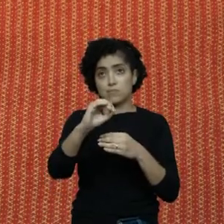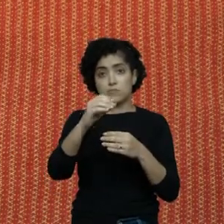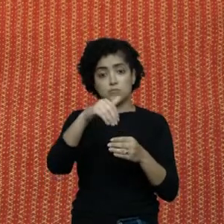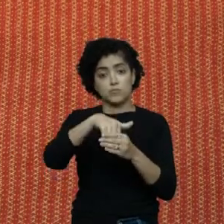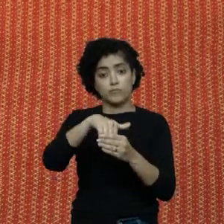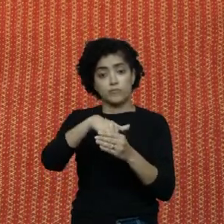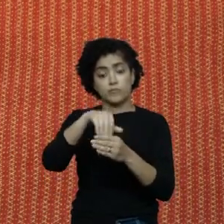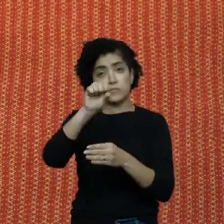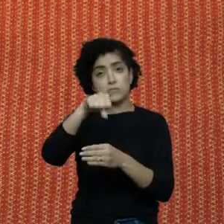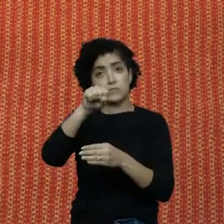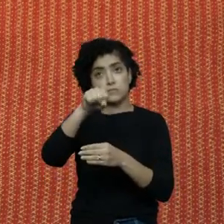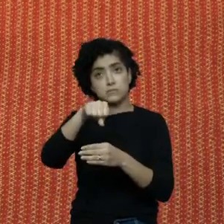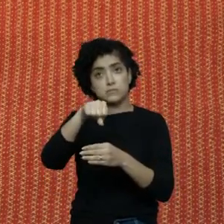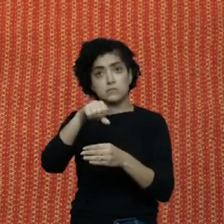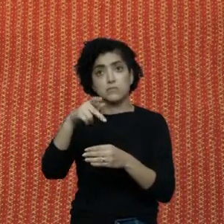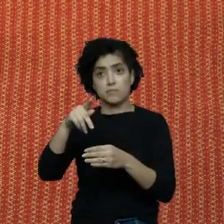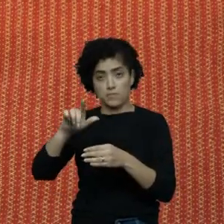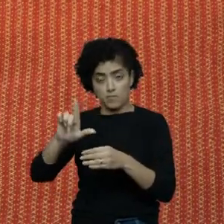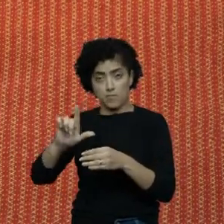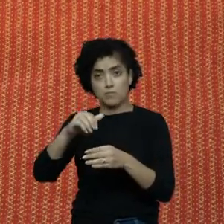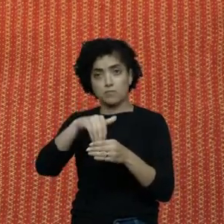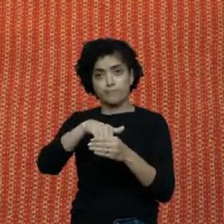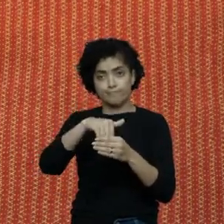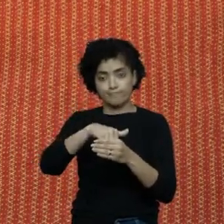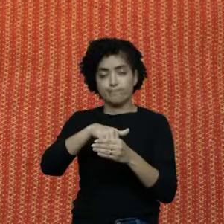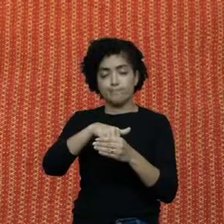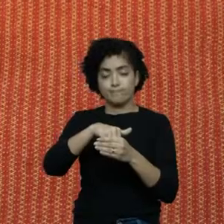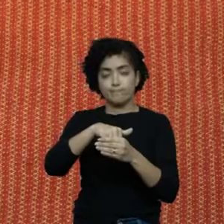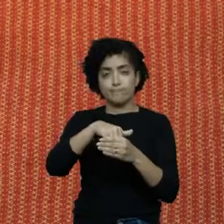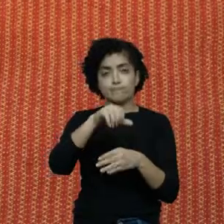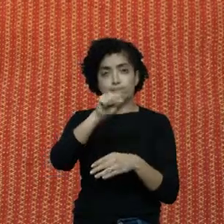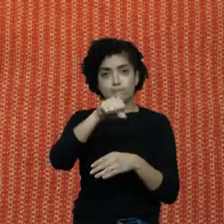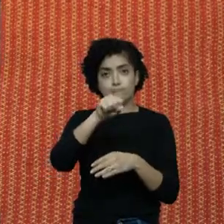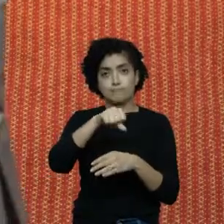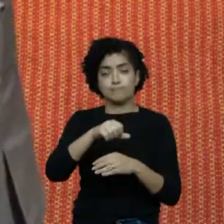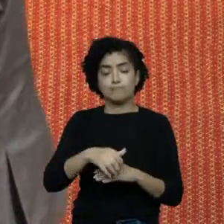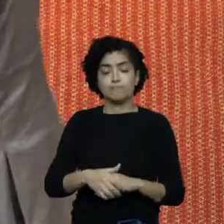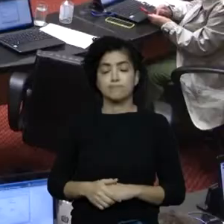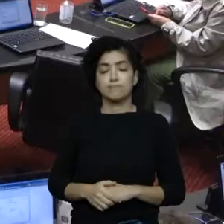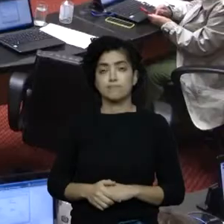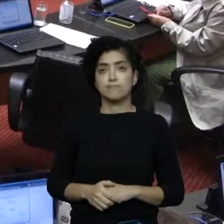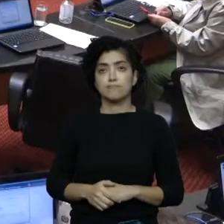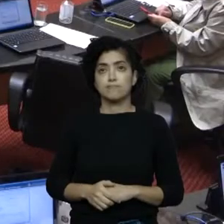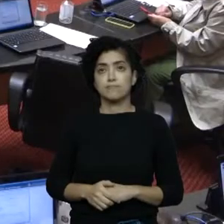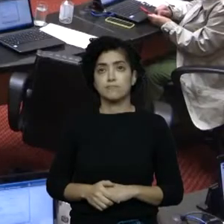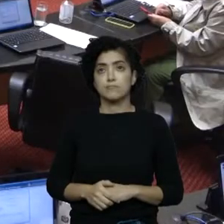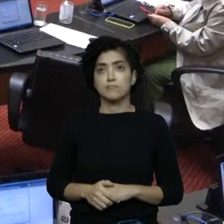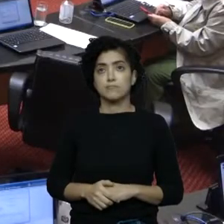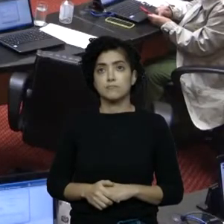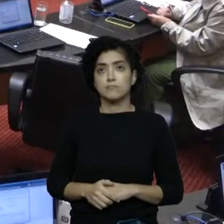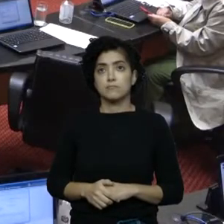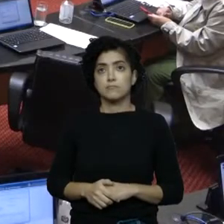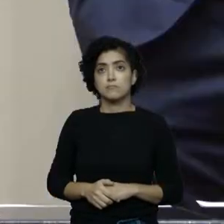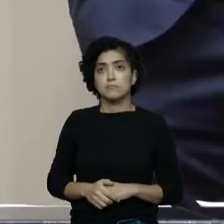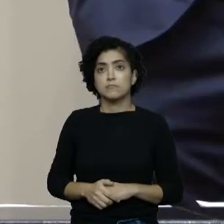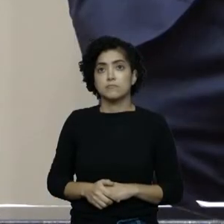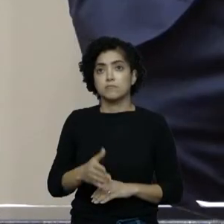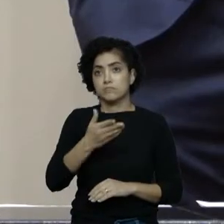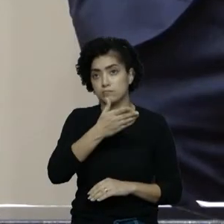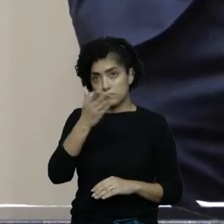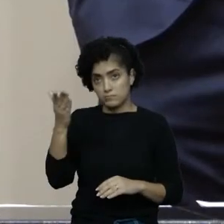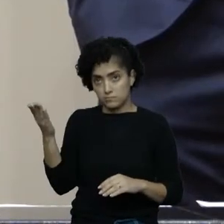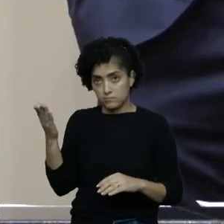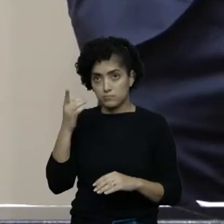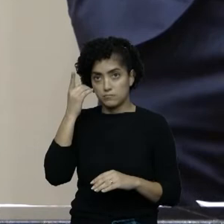voltasse para casa do pele indica o voto sim eu consulto senhores deputados